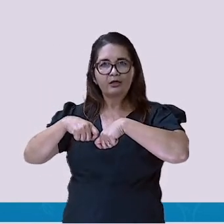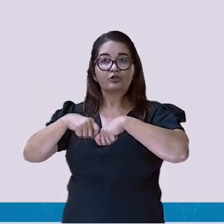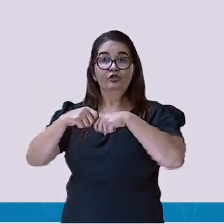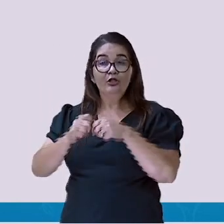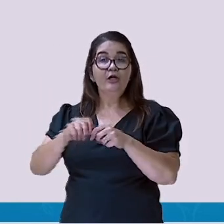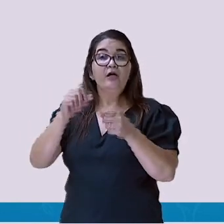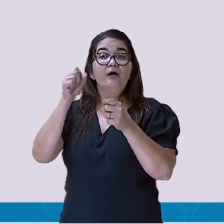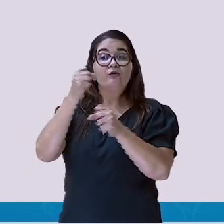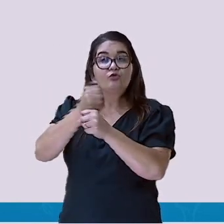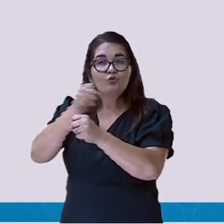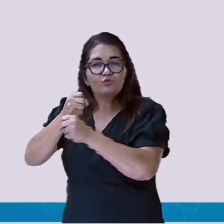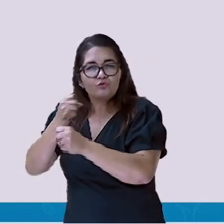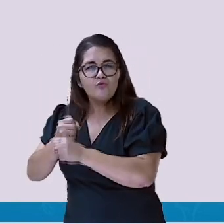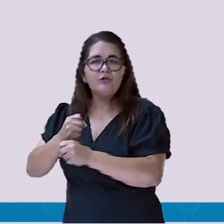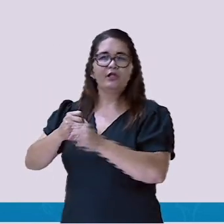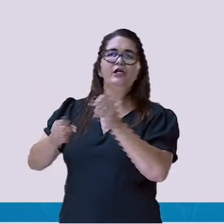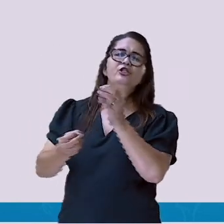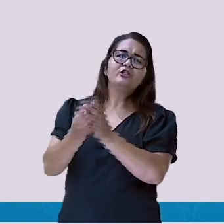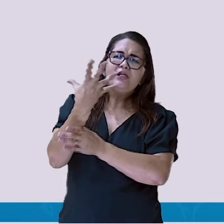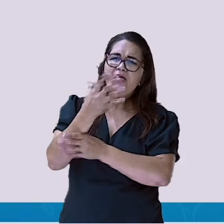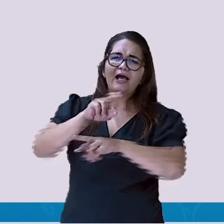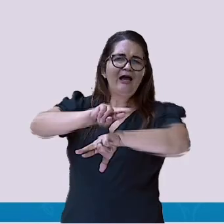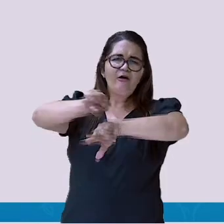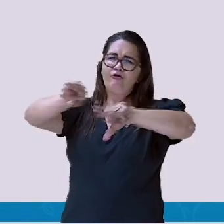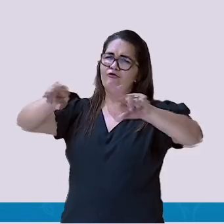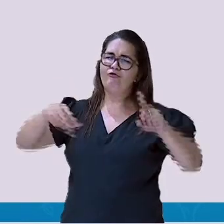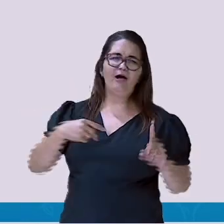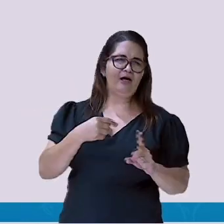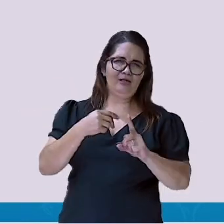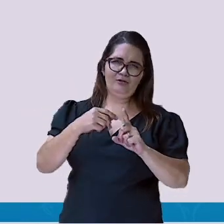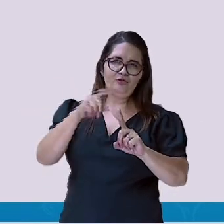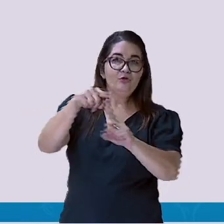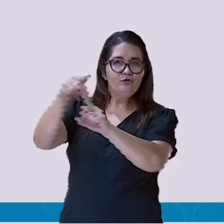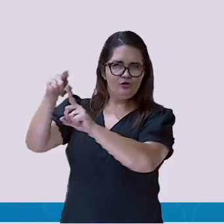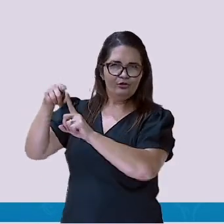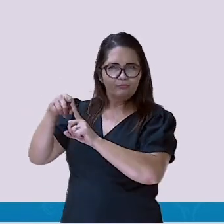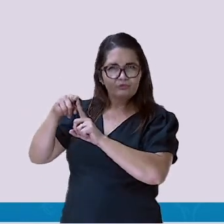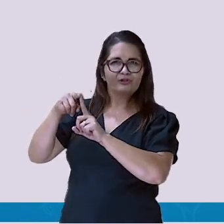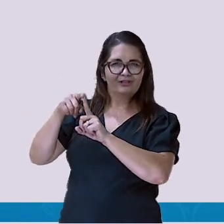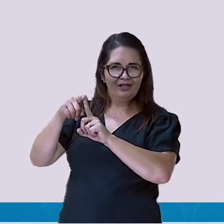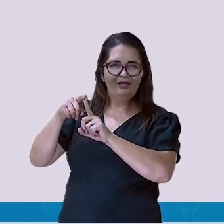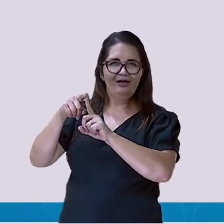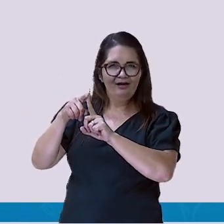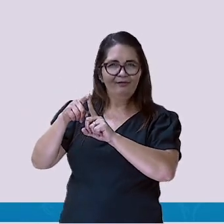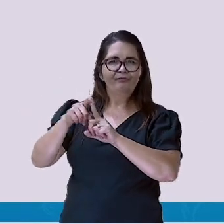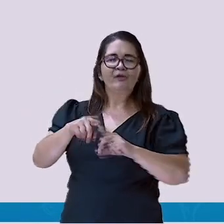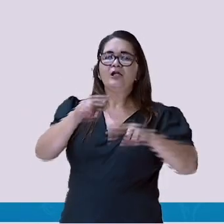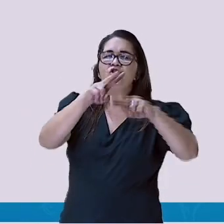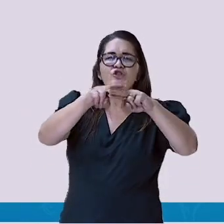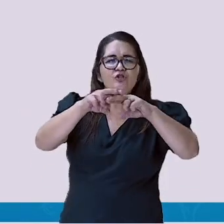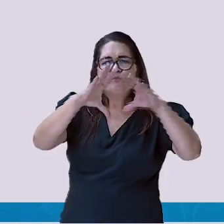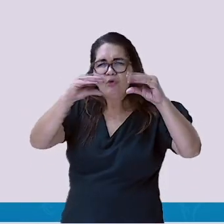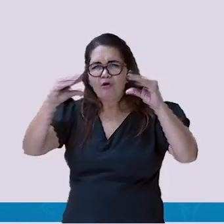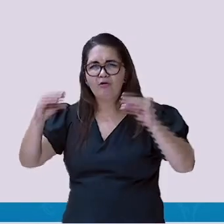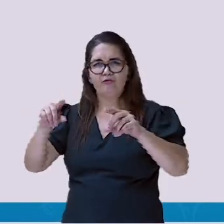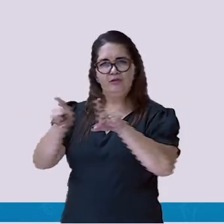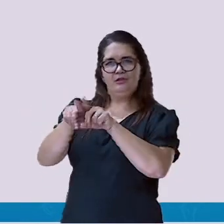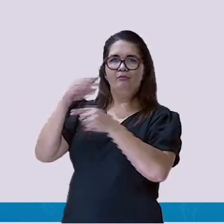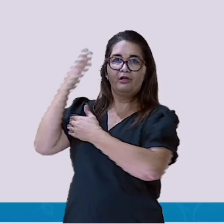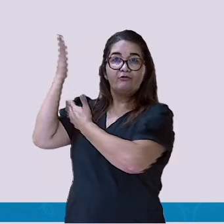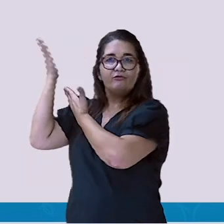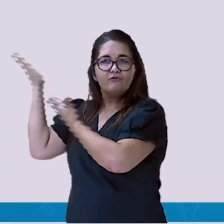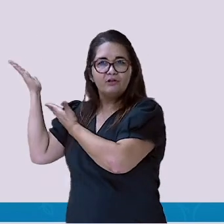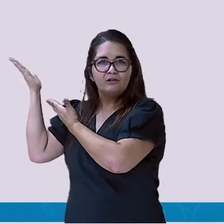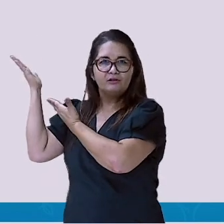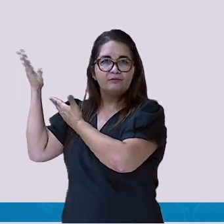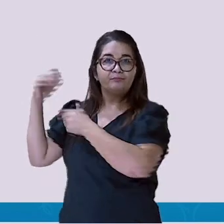transformação. Além disso, a cera de carnaúba é a matéria-prima de indústria. A cera é muito rica, ela é muito usada. Então, a carnaúba